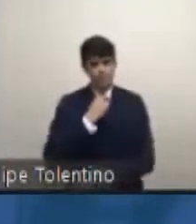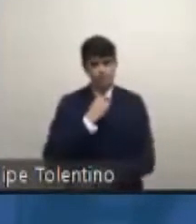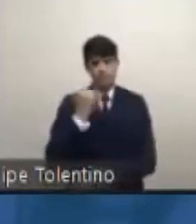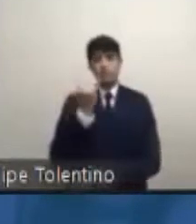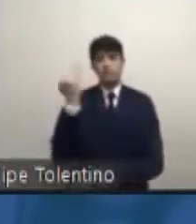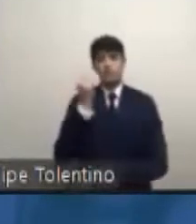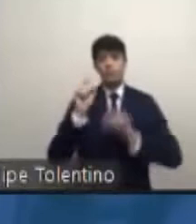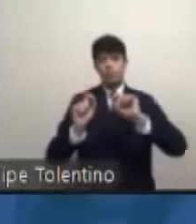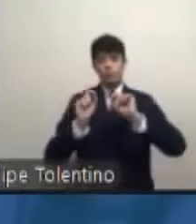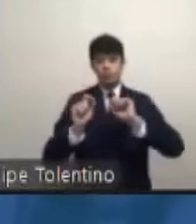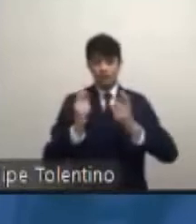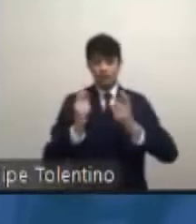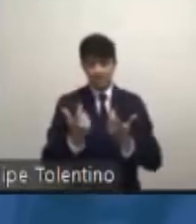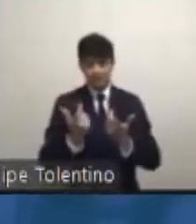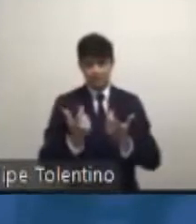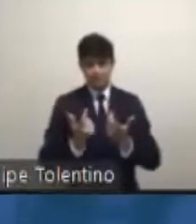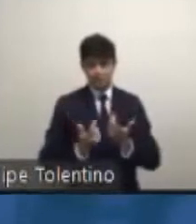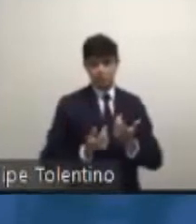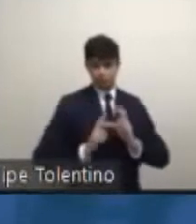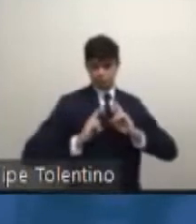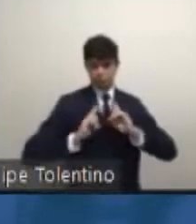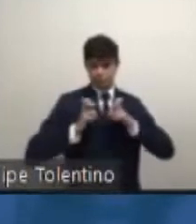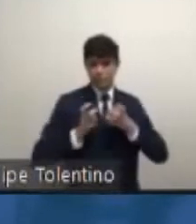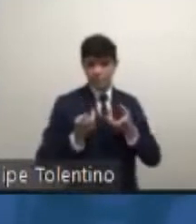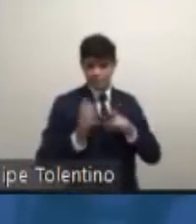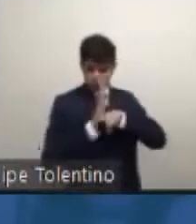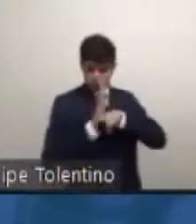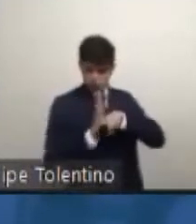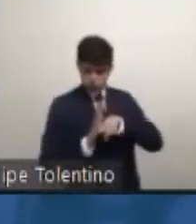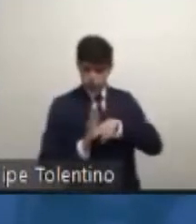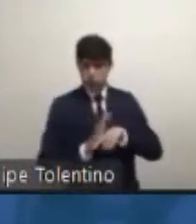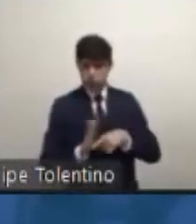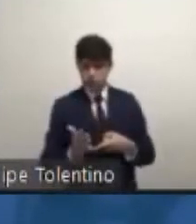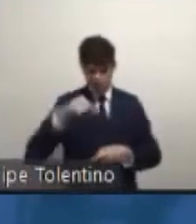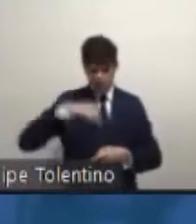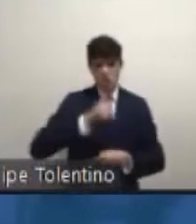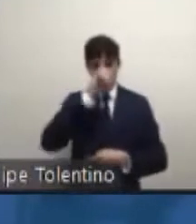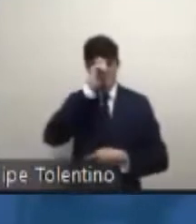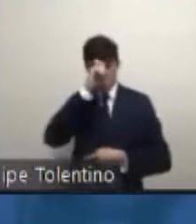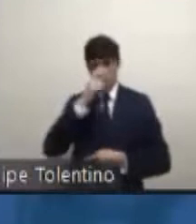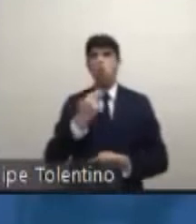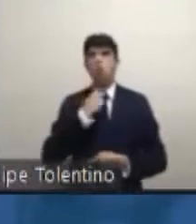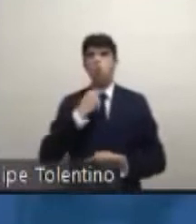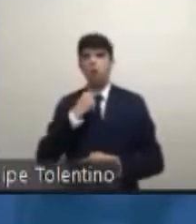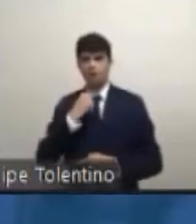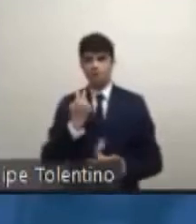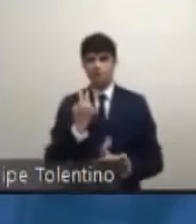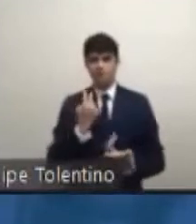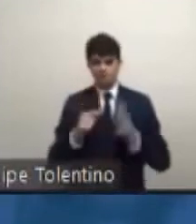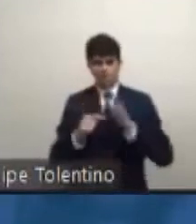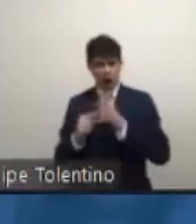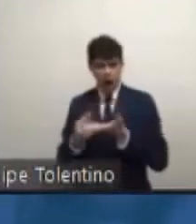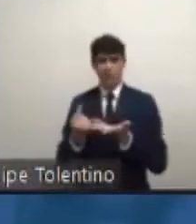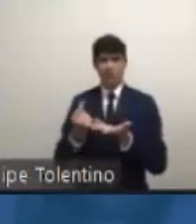sejam flexíveis, porque também aderir a esses protocolos de maneira rígida, não protege juridicamente o médico.